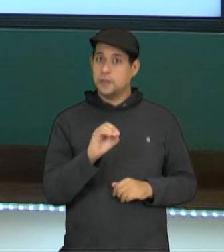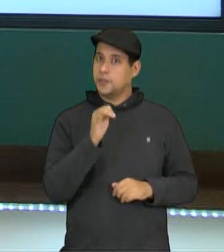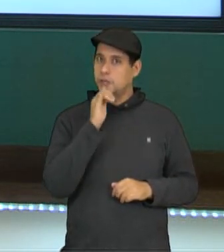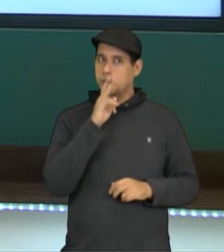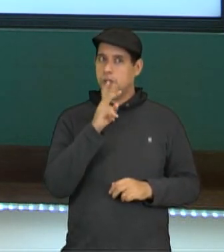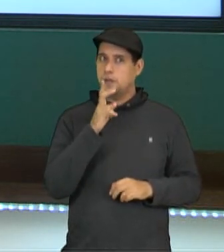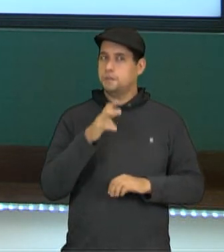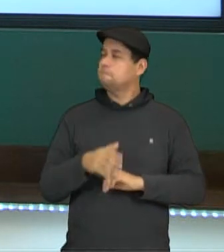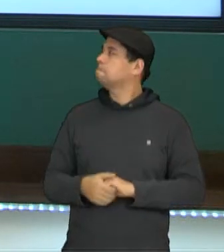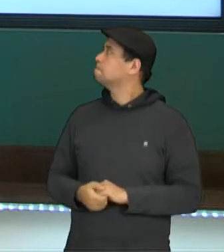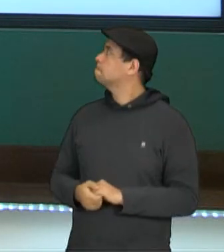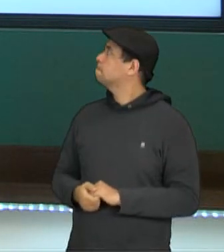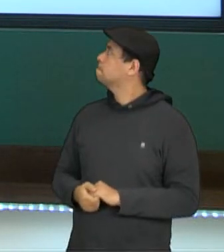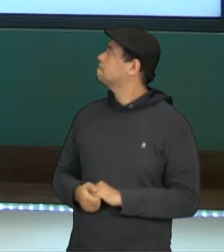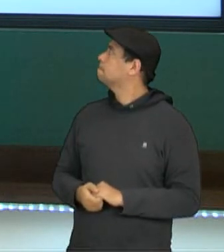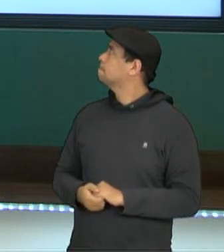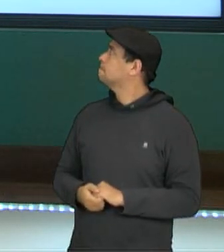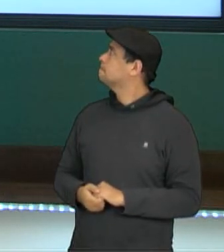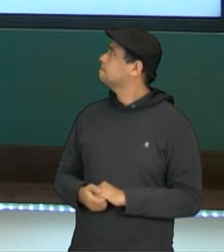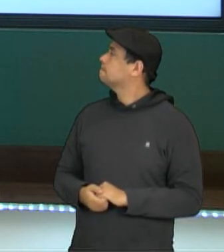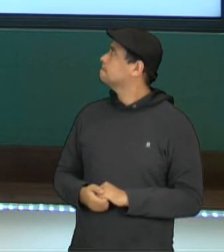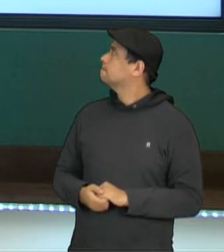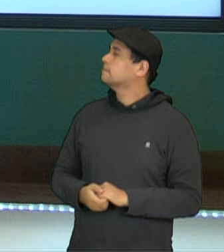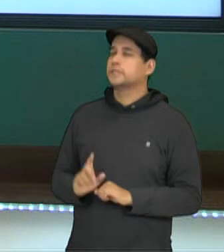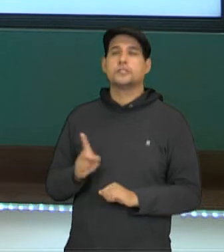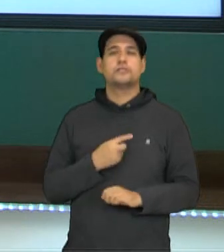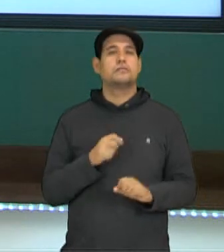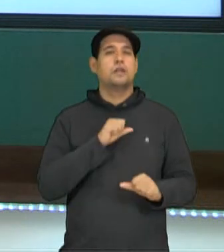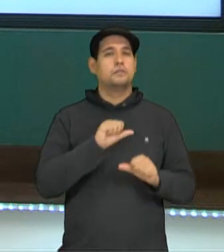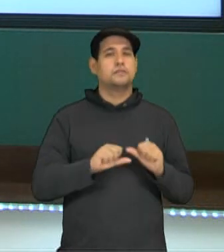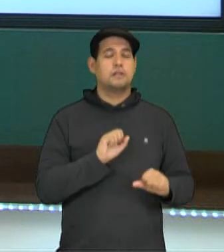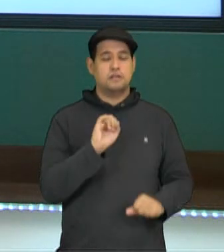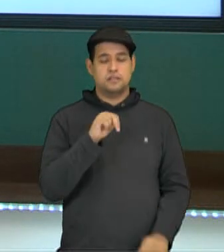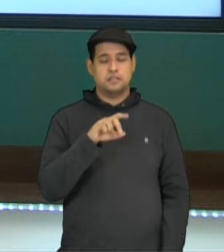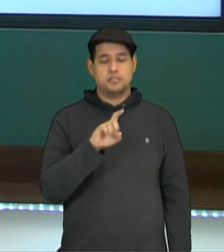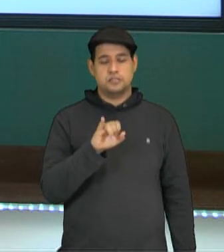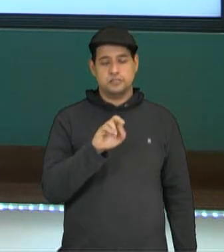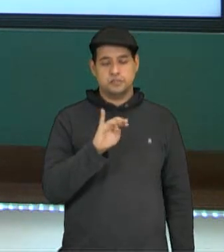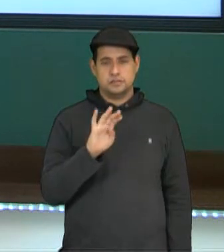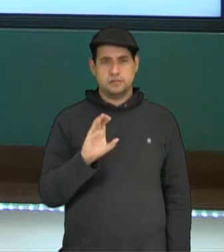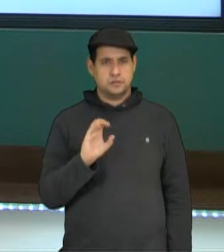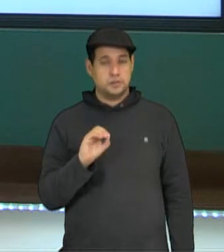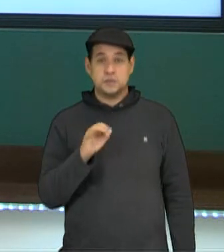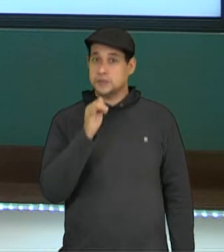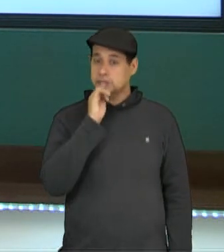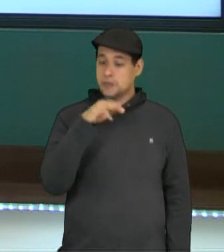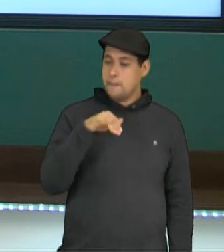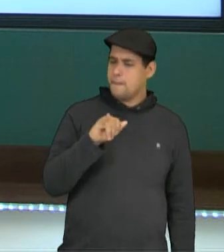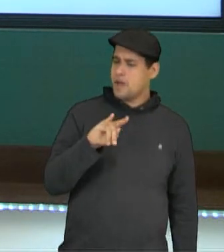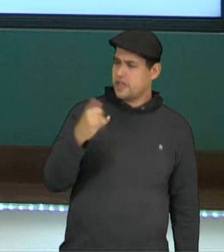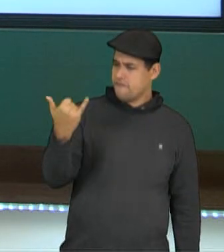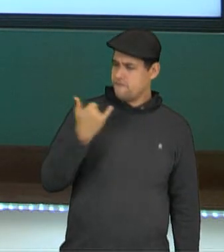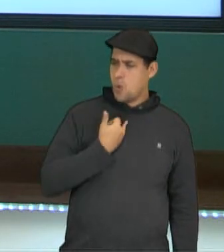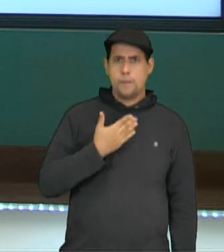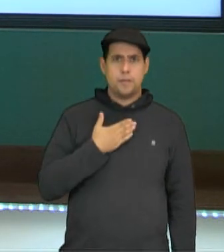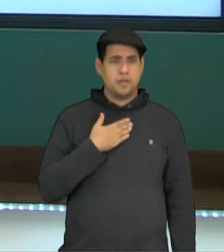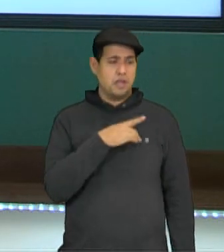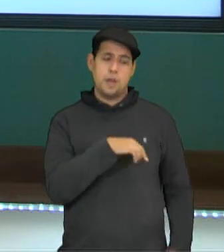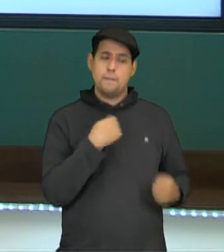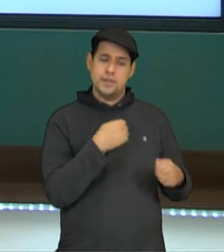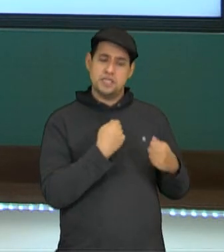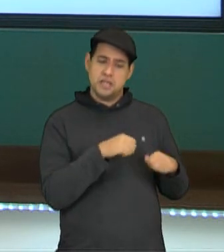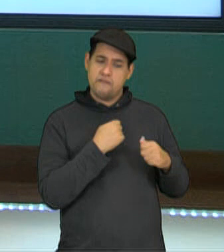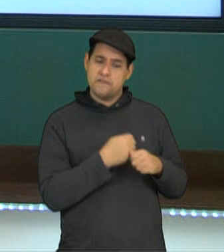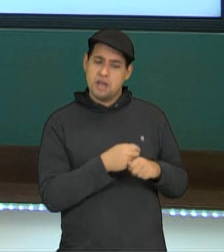disse, I needed to find a job. Daí a gente vai mudar para o indireto. Ah, o Mike me contou que ele precisava achar um